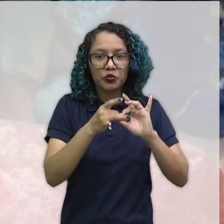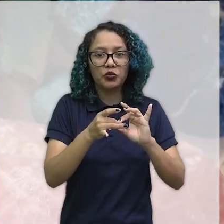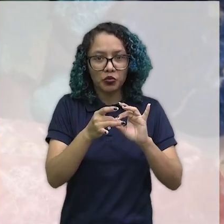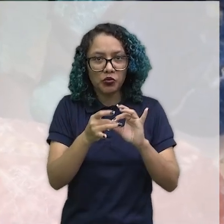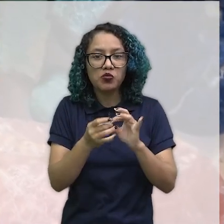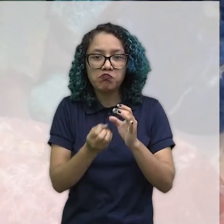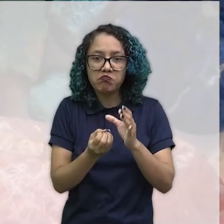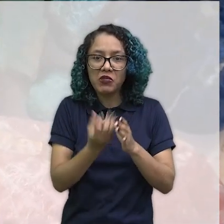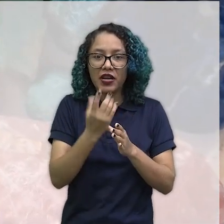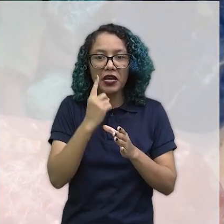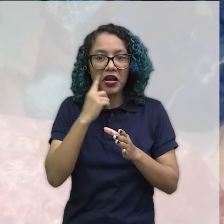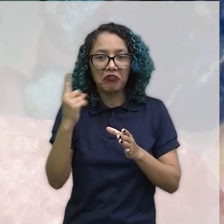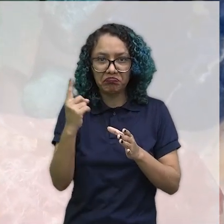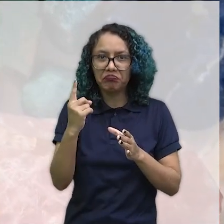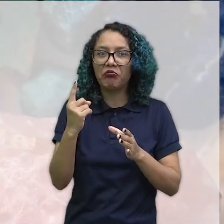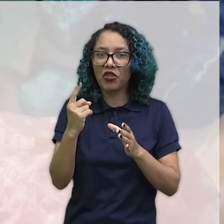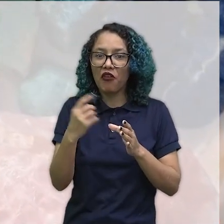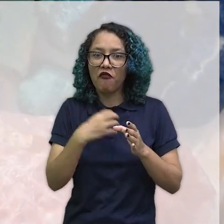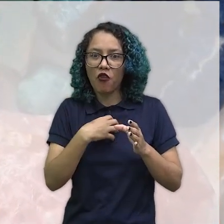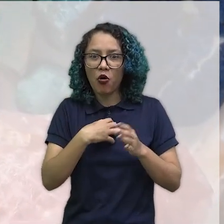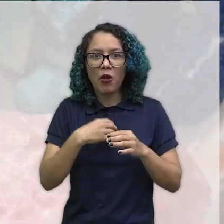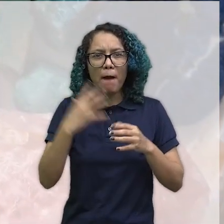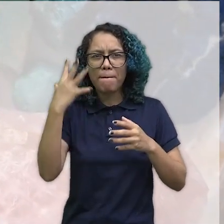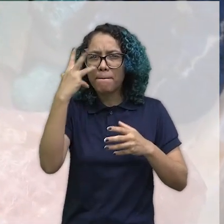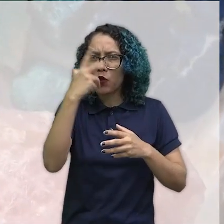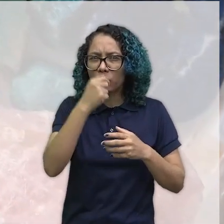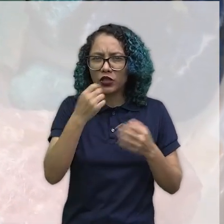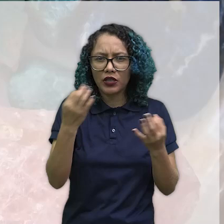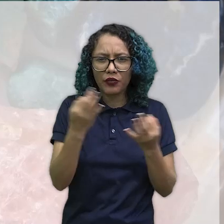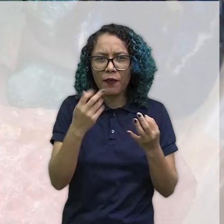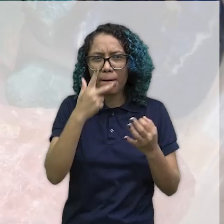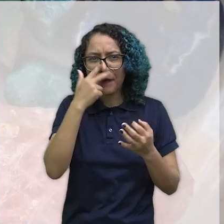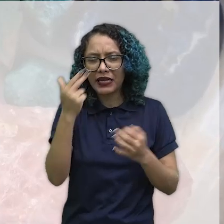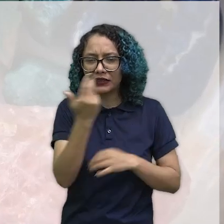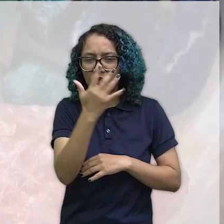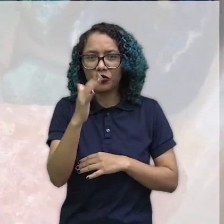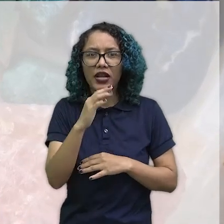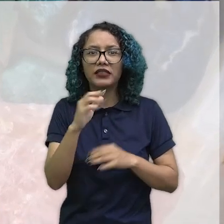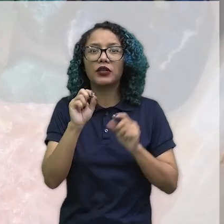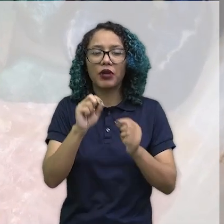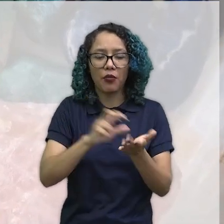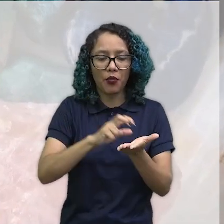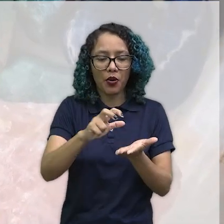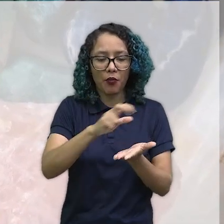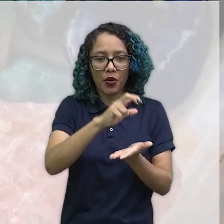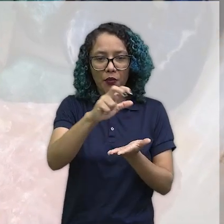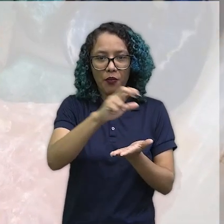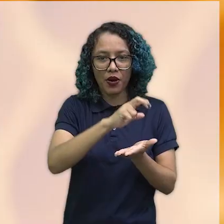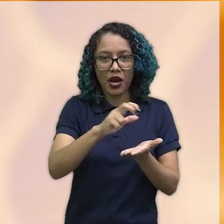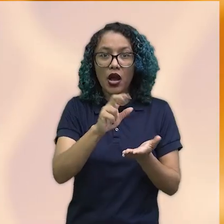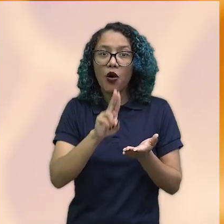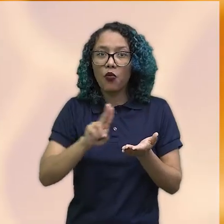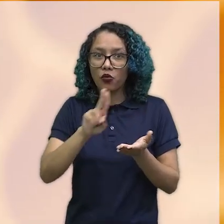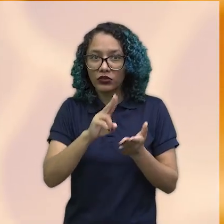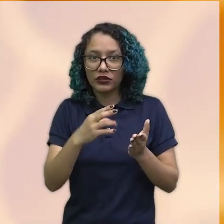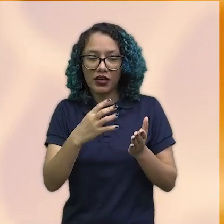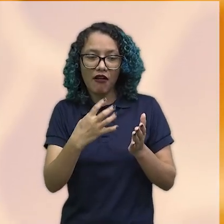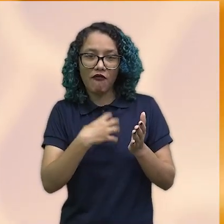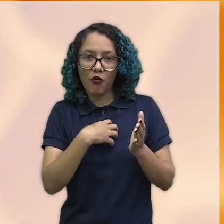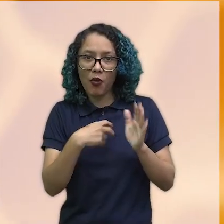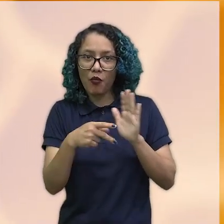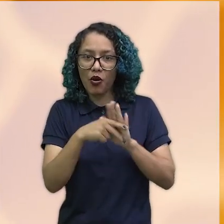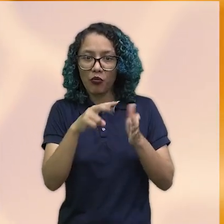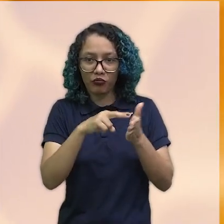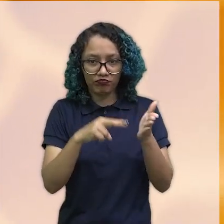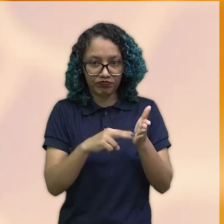formas tão simétricas e belas. É como se a natureza tivesse uma impressora 3D que usa a forma do prisma como base. As colmeias com